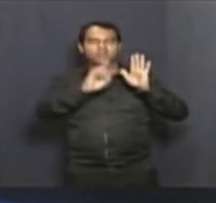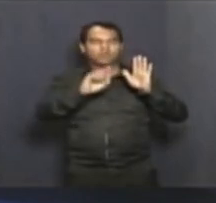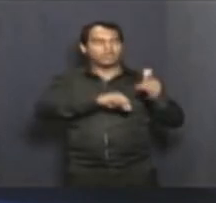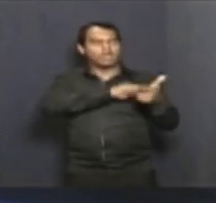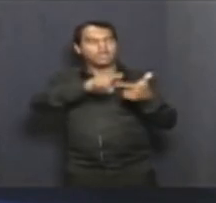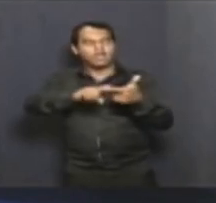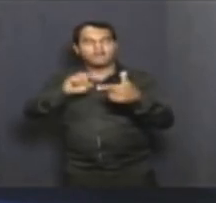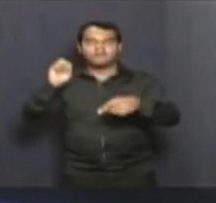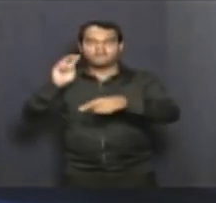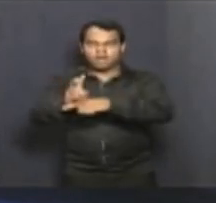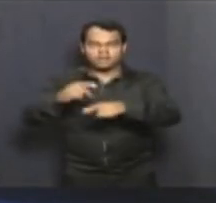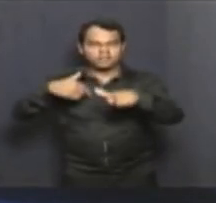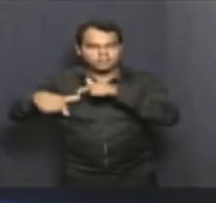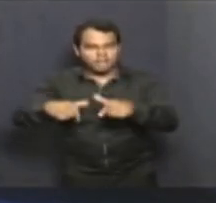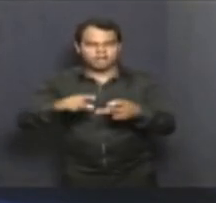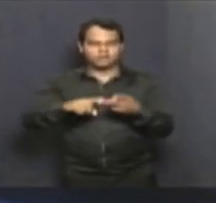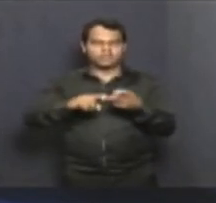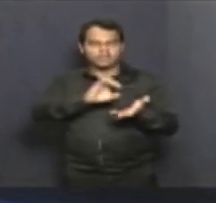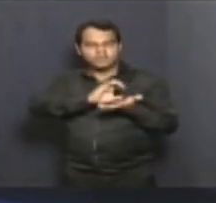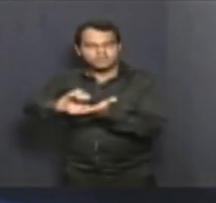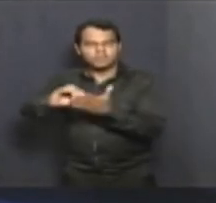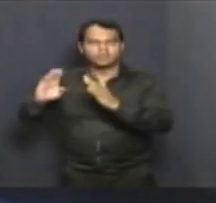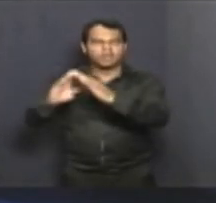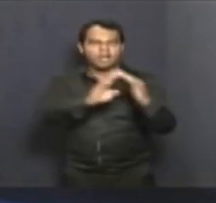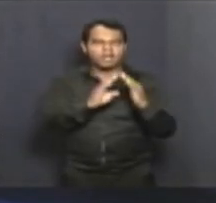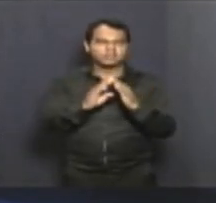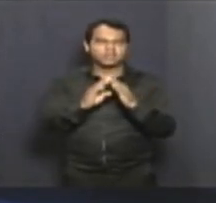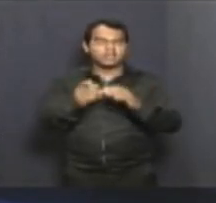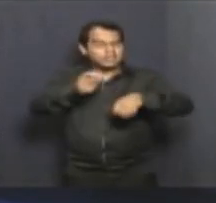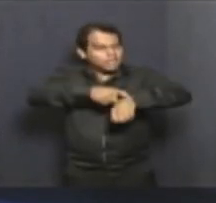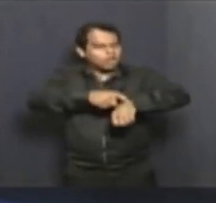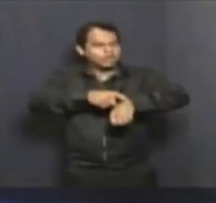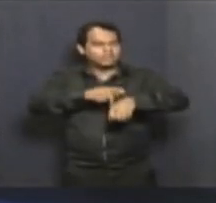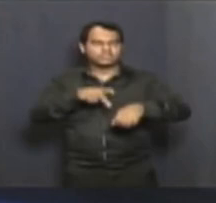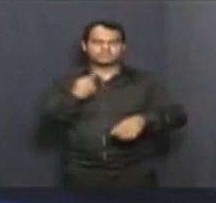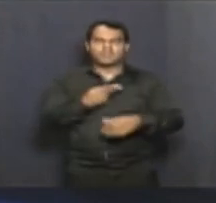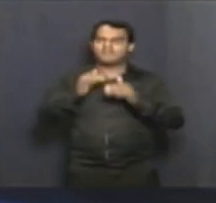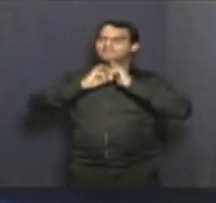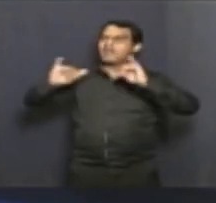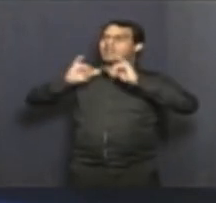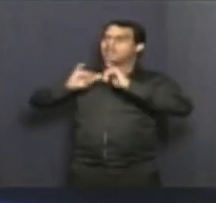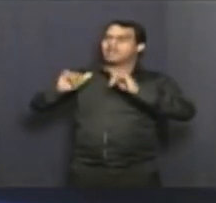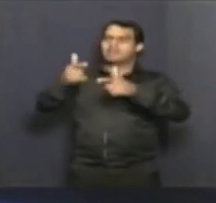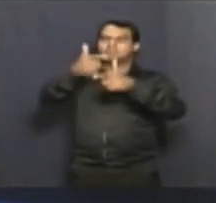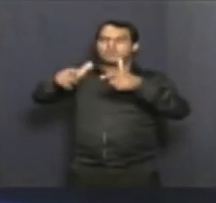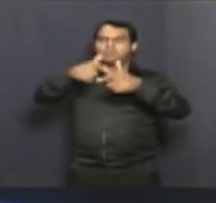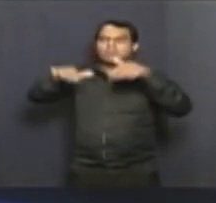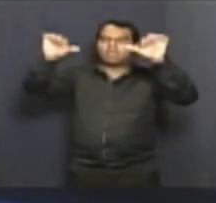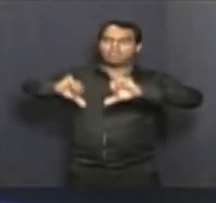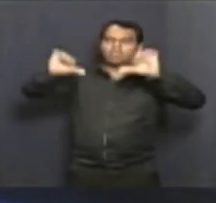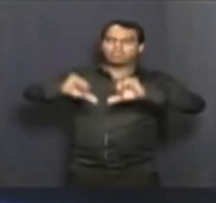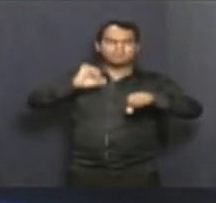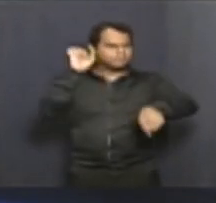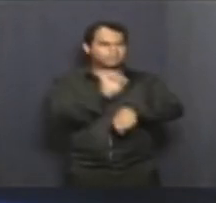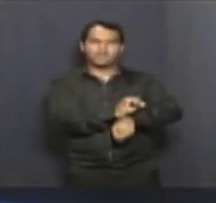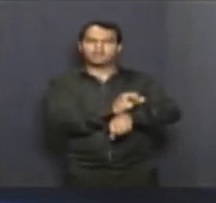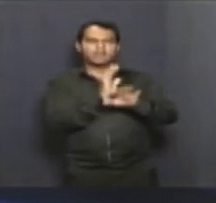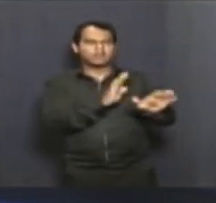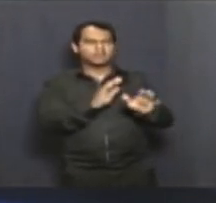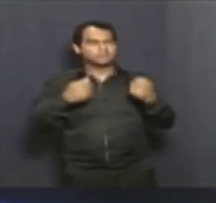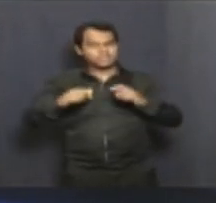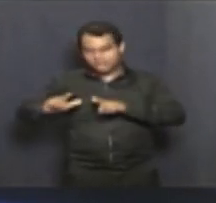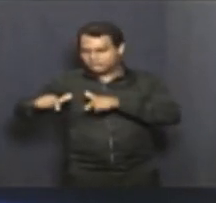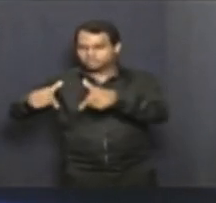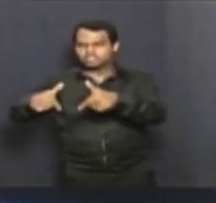emprego fazem investimentos ainda está na hora candidato da gente parar de falar em crise realmente está na hora da gente agir na hora nós